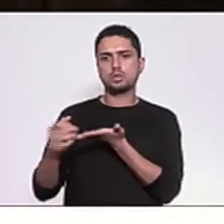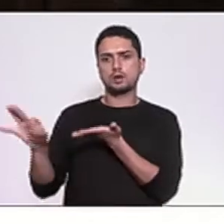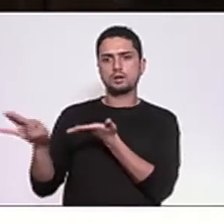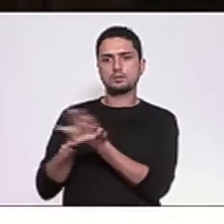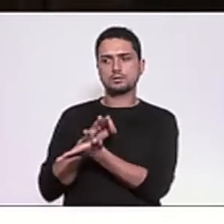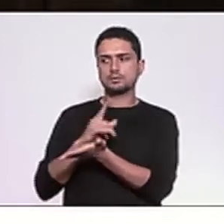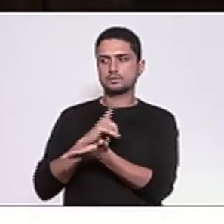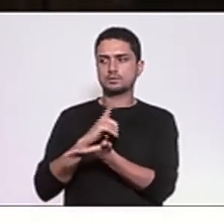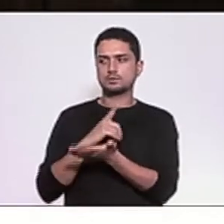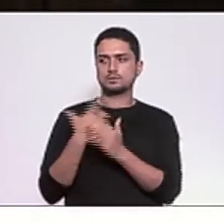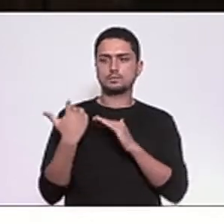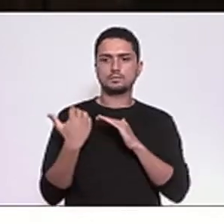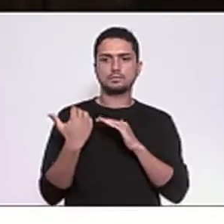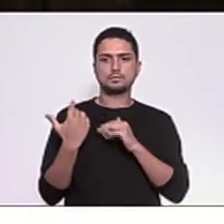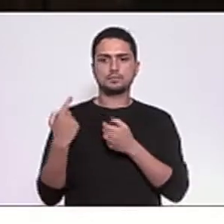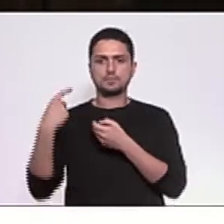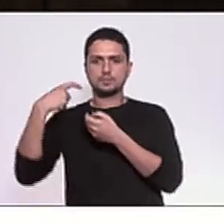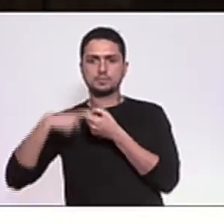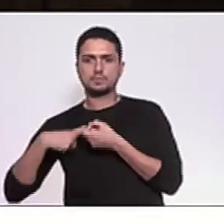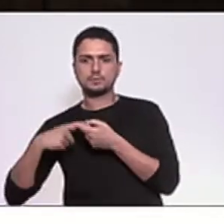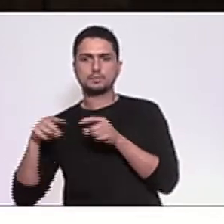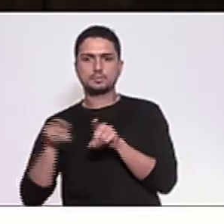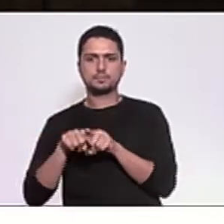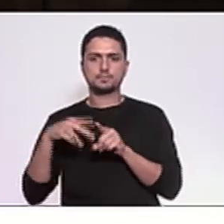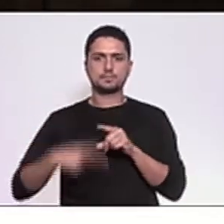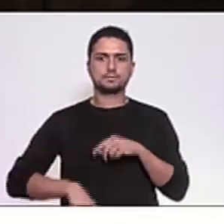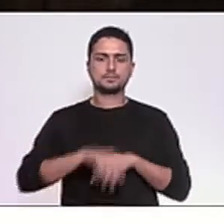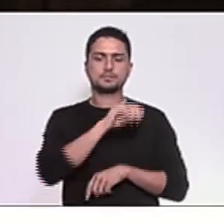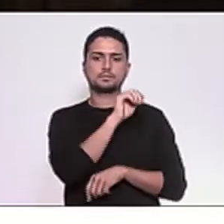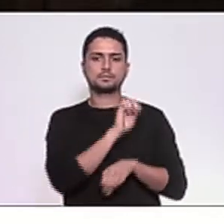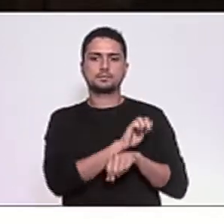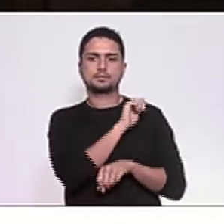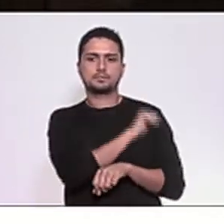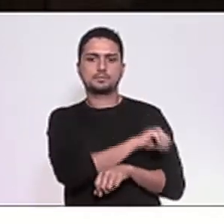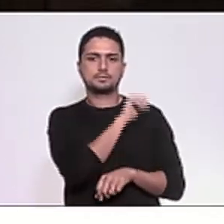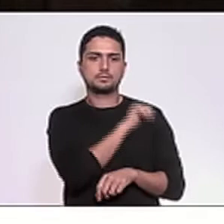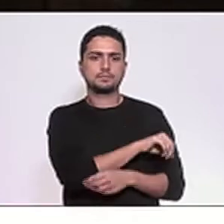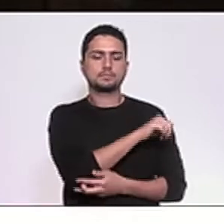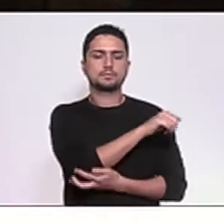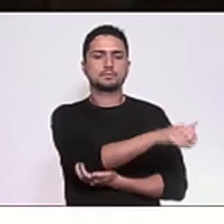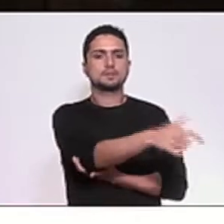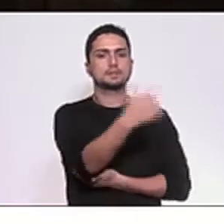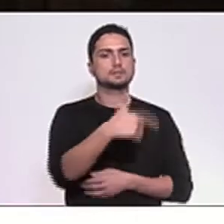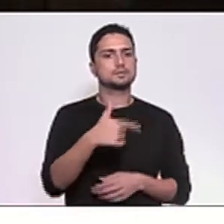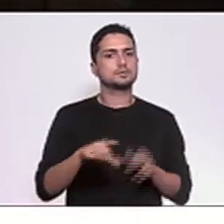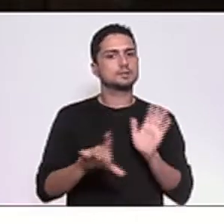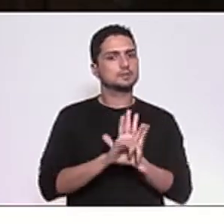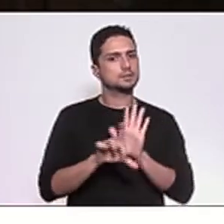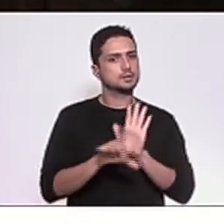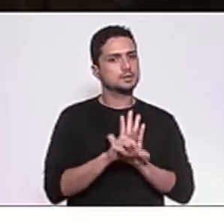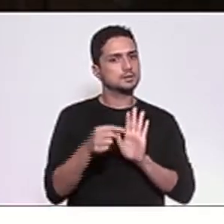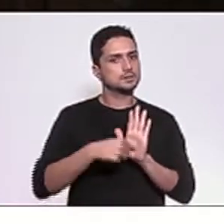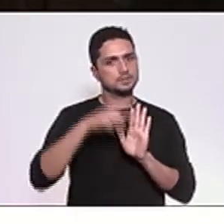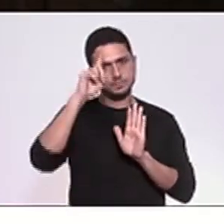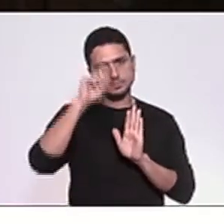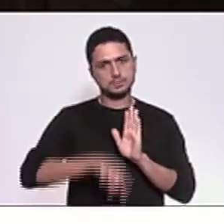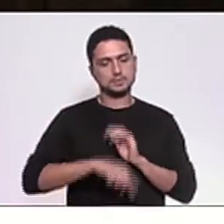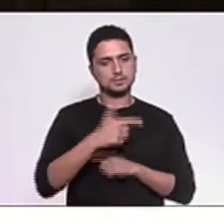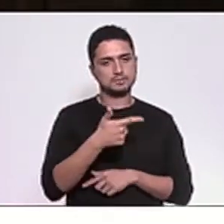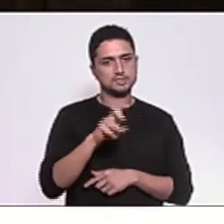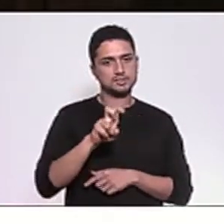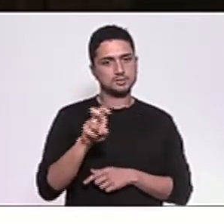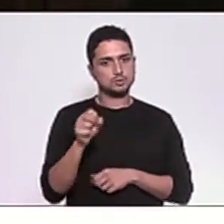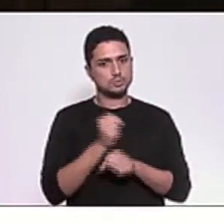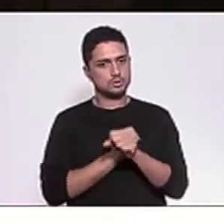concessão no âmbito do Estado do Rio de Janeiro, que, segundo a atual legislação, é de 25